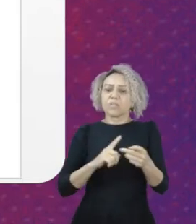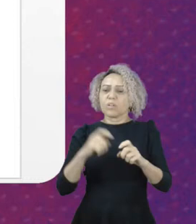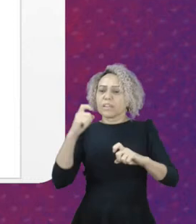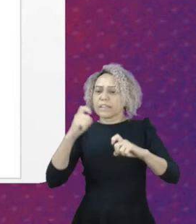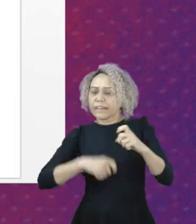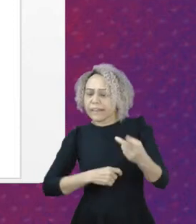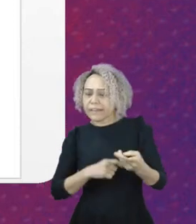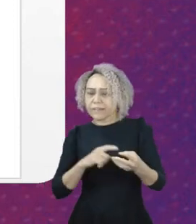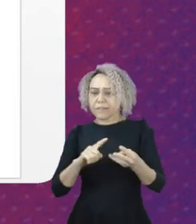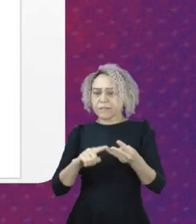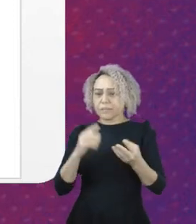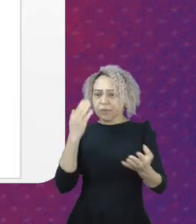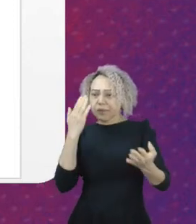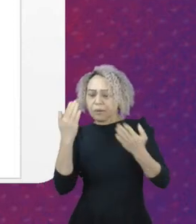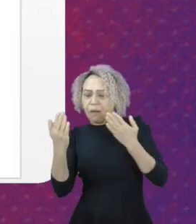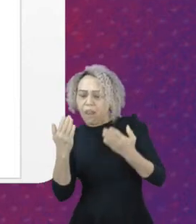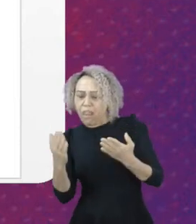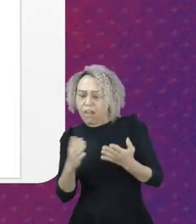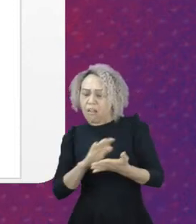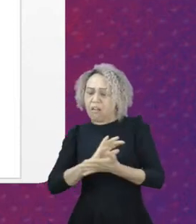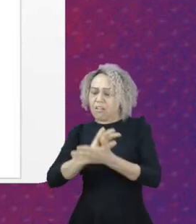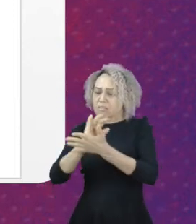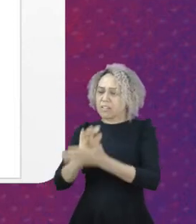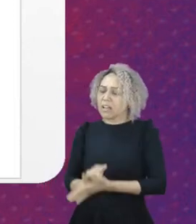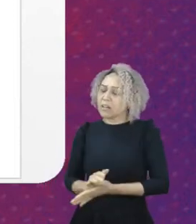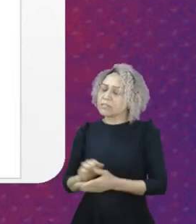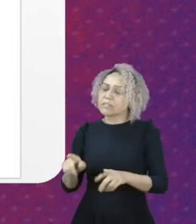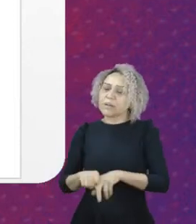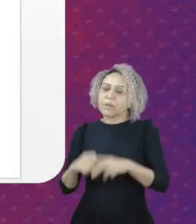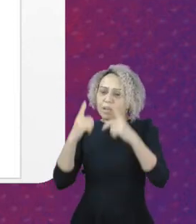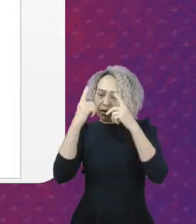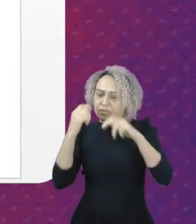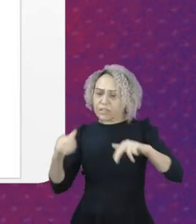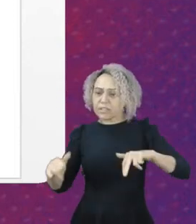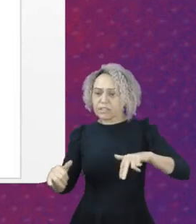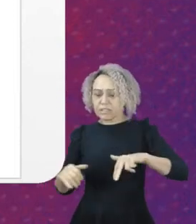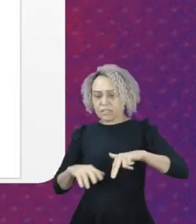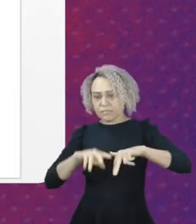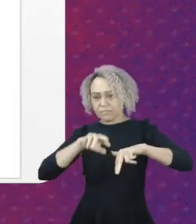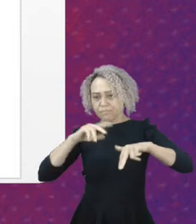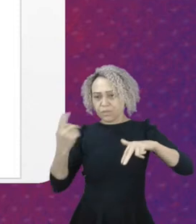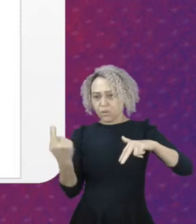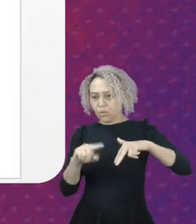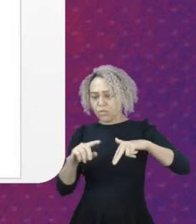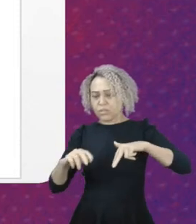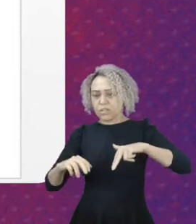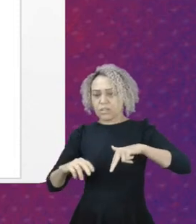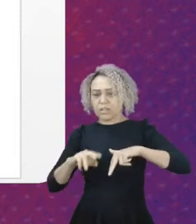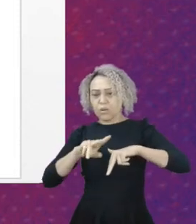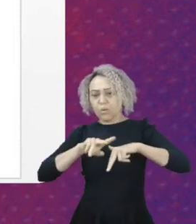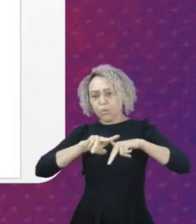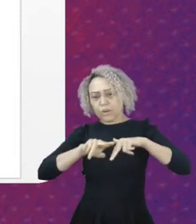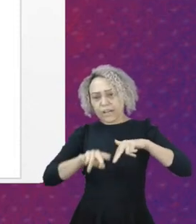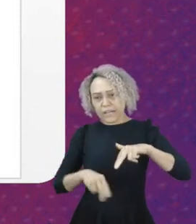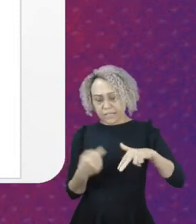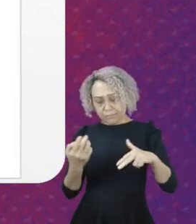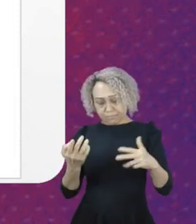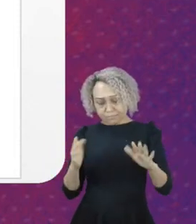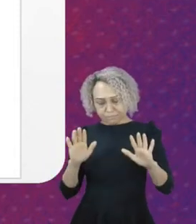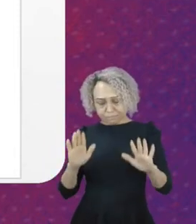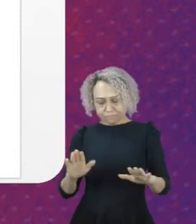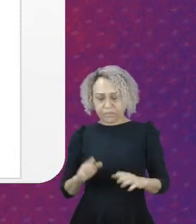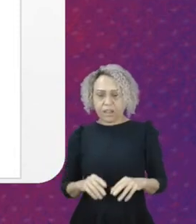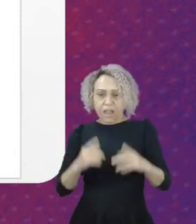abandonos e a violência de gênero propriamente dita. E aí tem a violência física, né, que não é